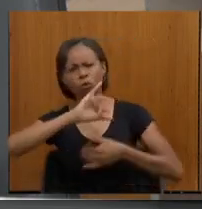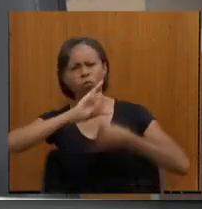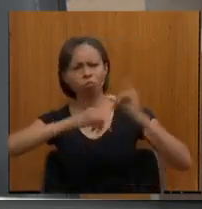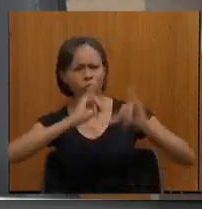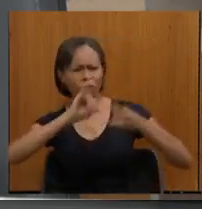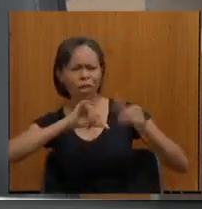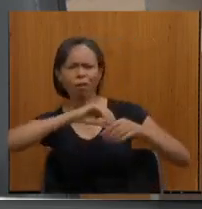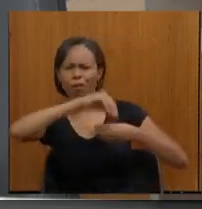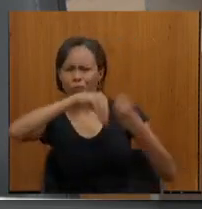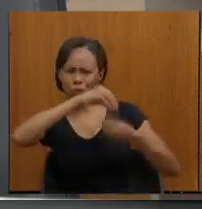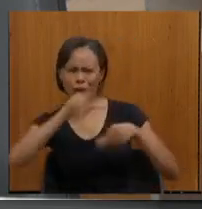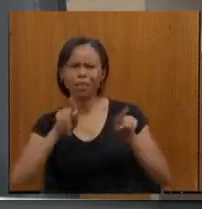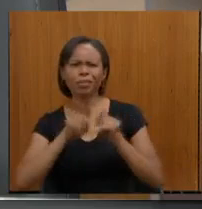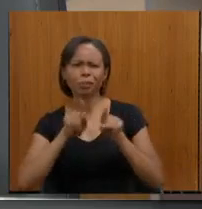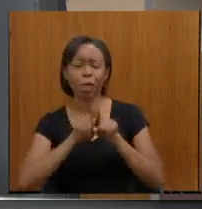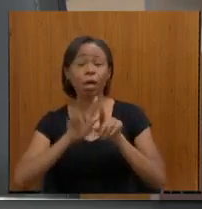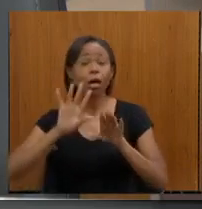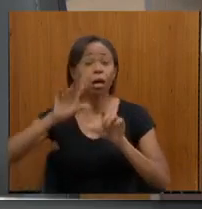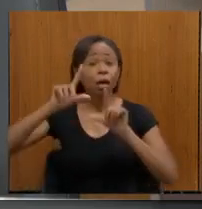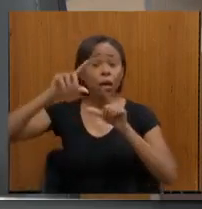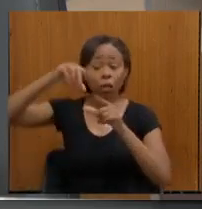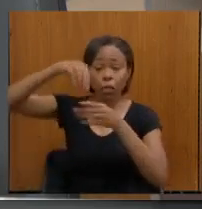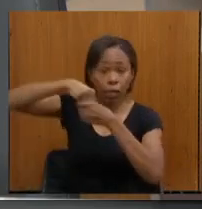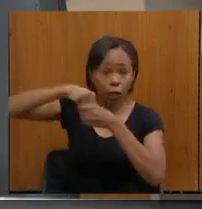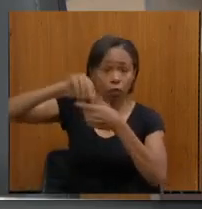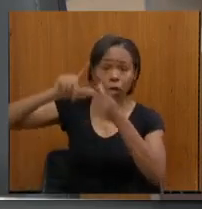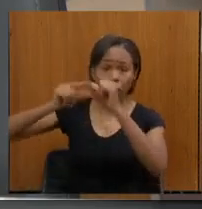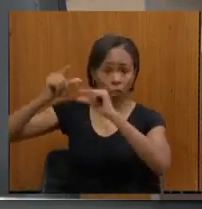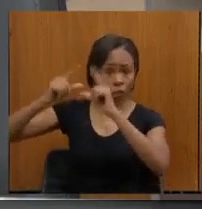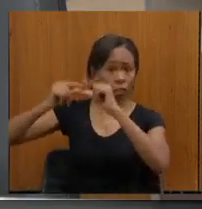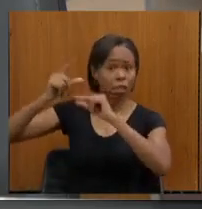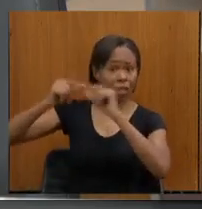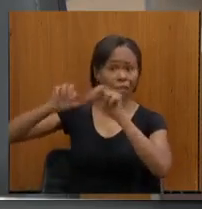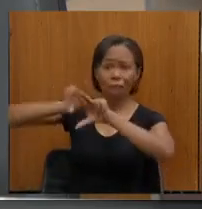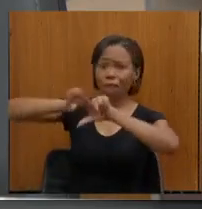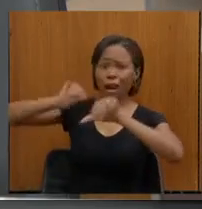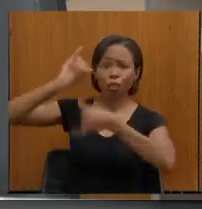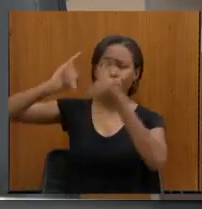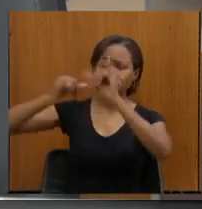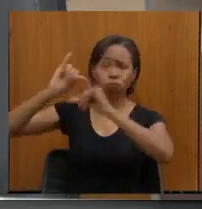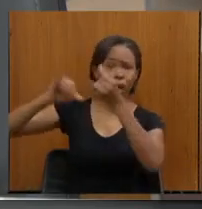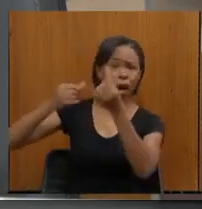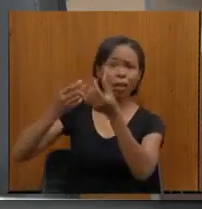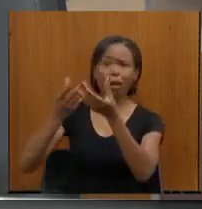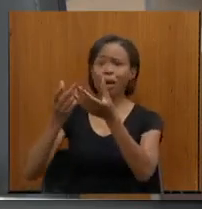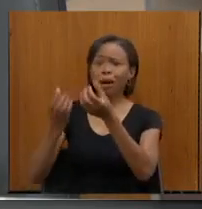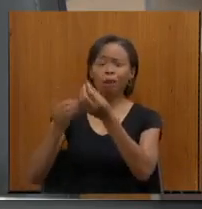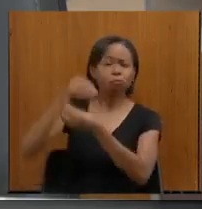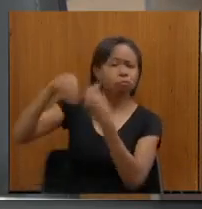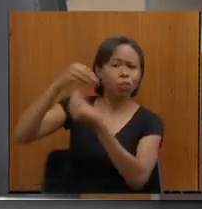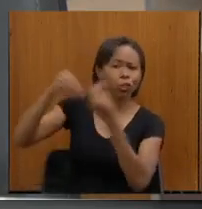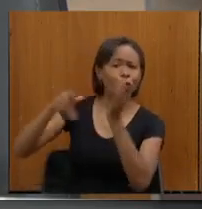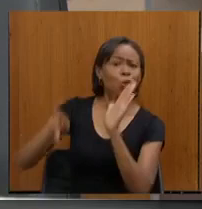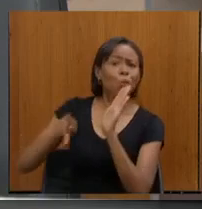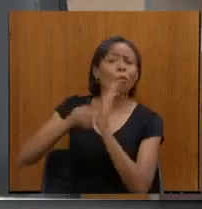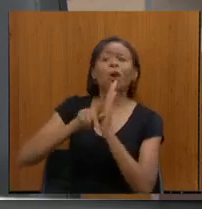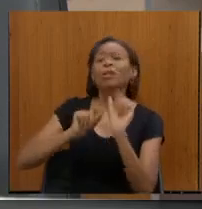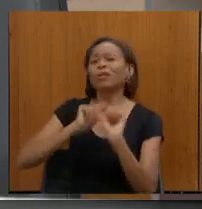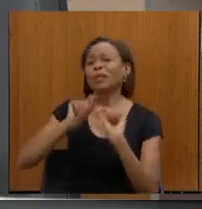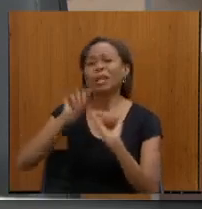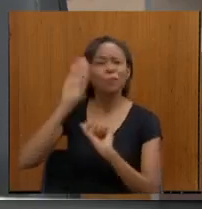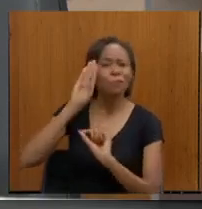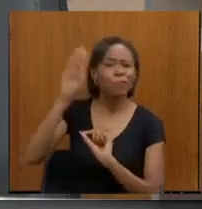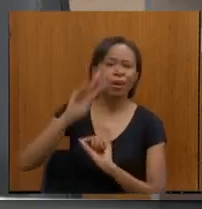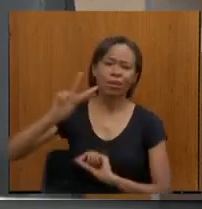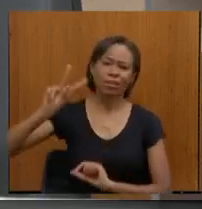é dentro das Estrelas também noventa porcento das Gerações são feitas a partir do hidrogénio pão hidrogênio já é conhecido pelo